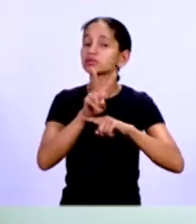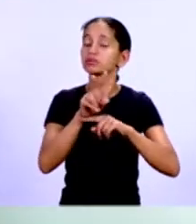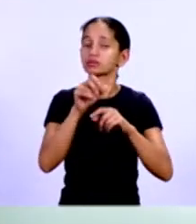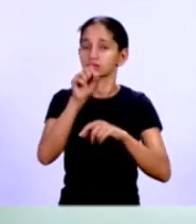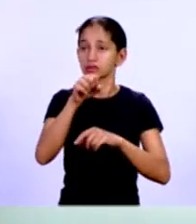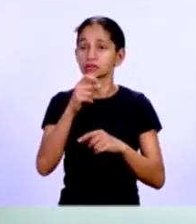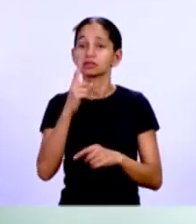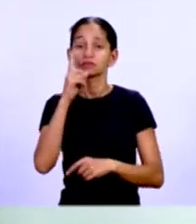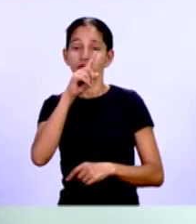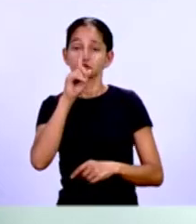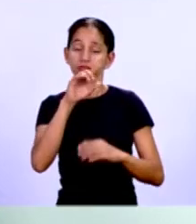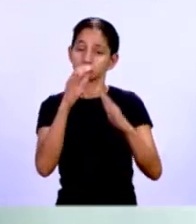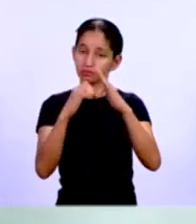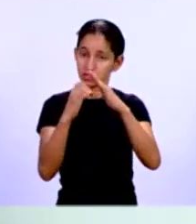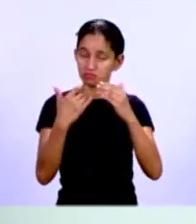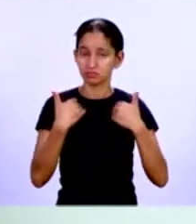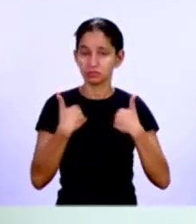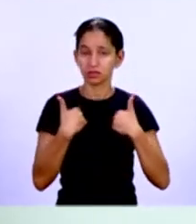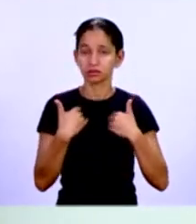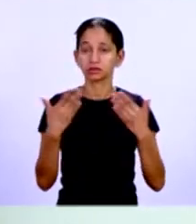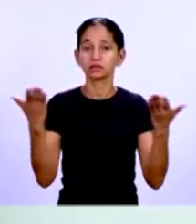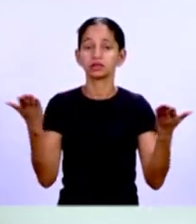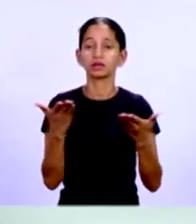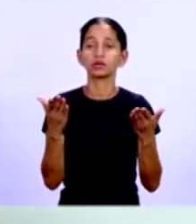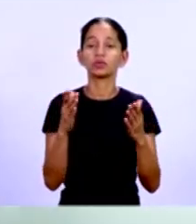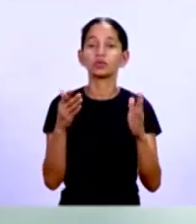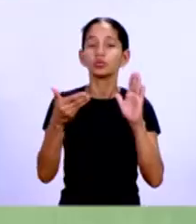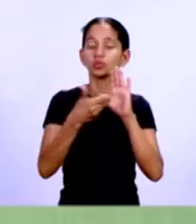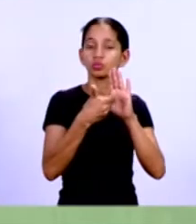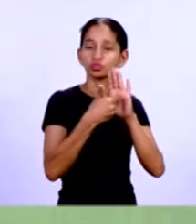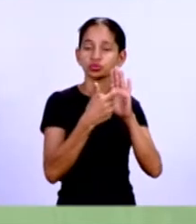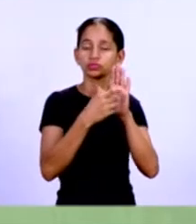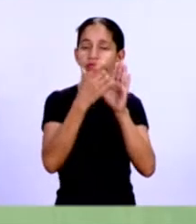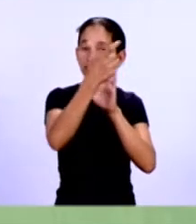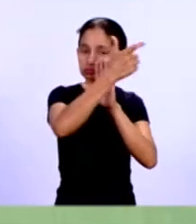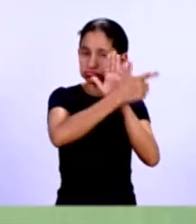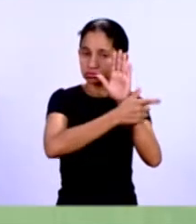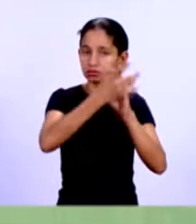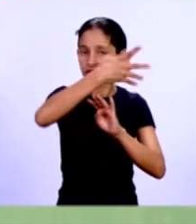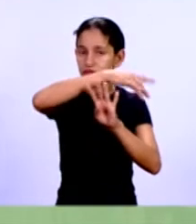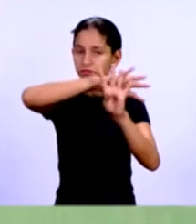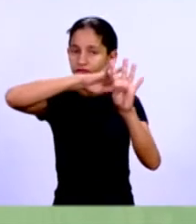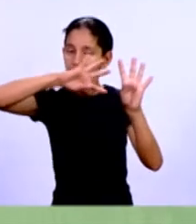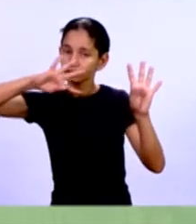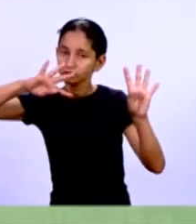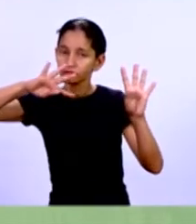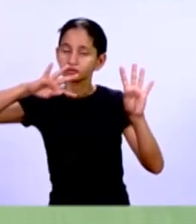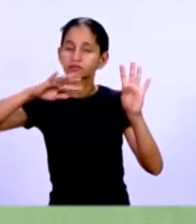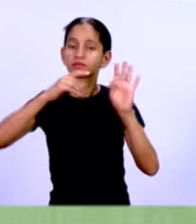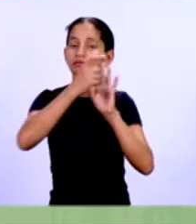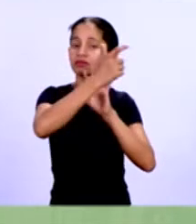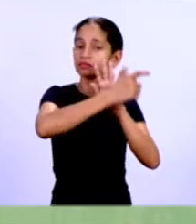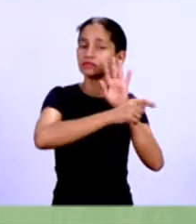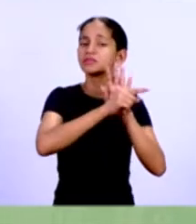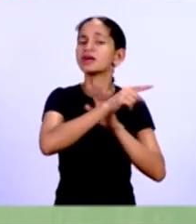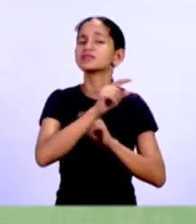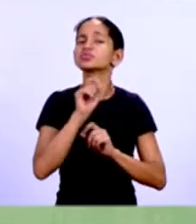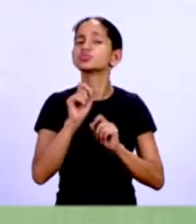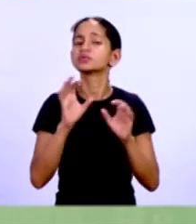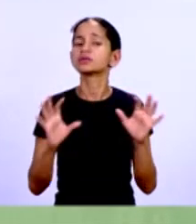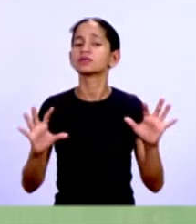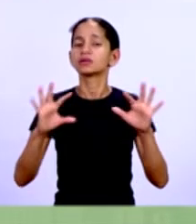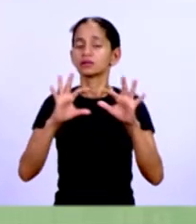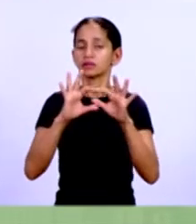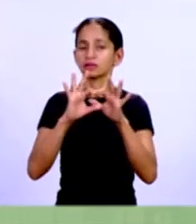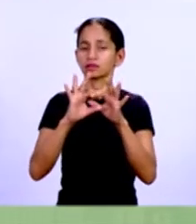está ameaçando a minha empresa. E aí a gente vai ter a última coluna, que é a questão do gatilho, que é qual